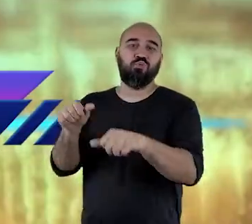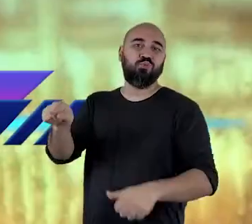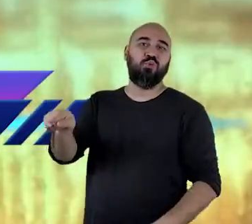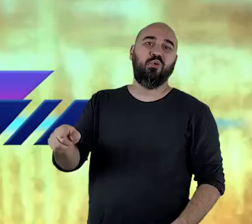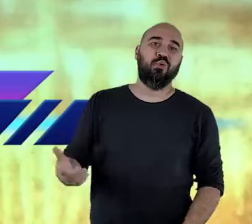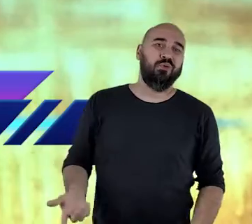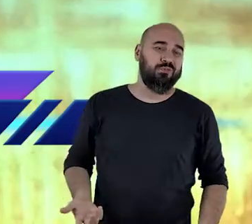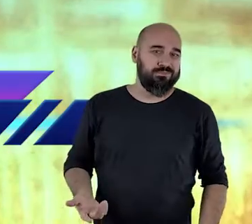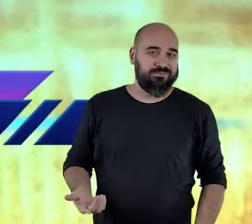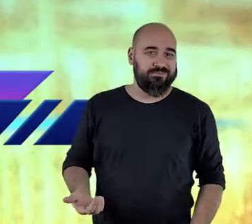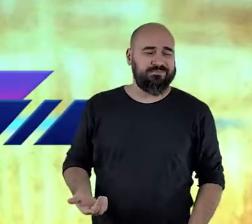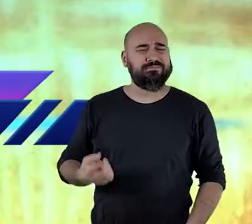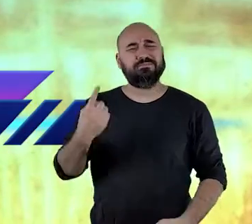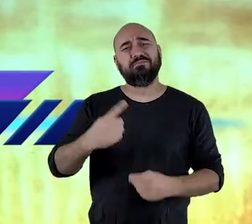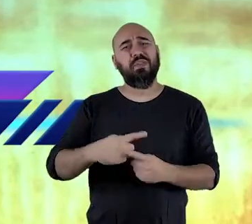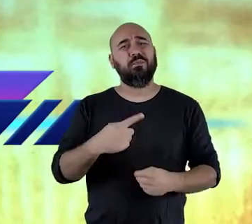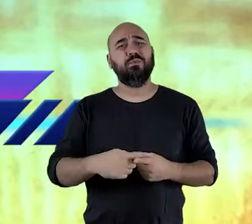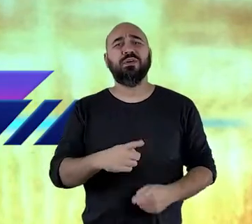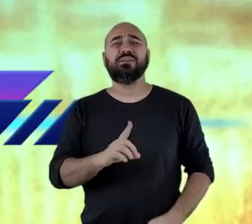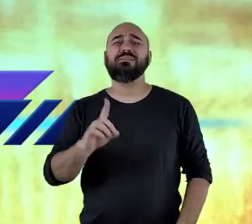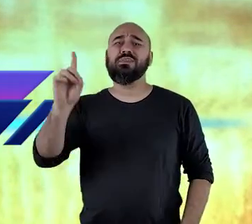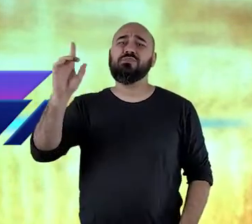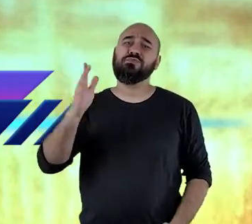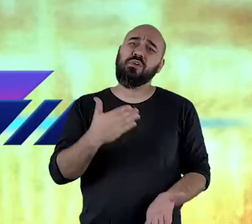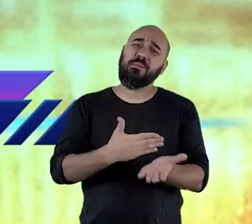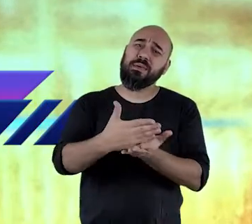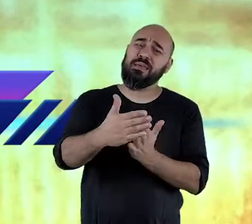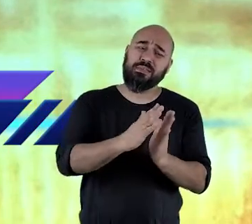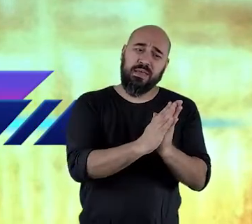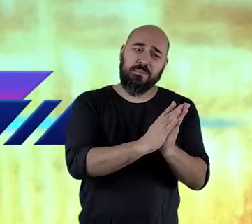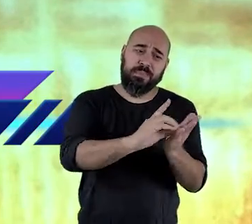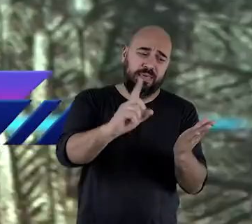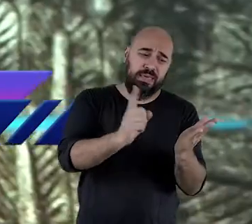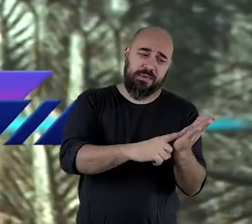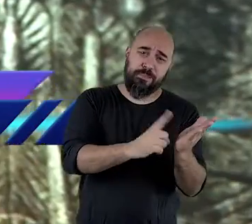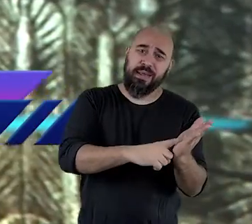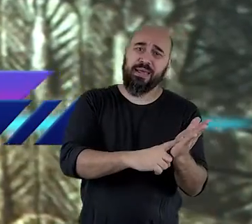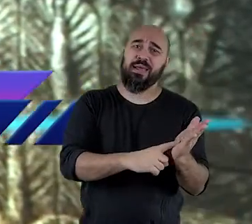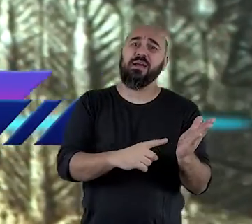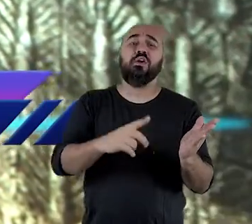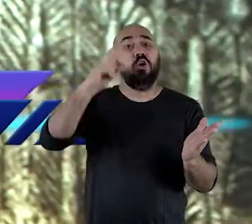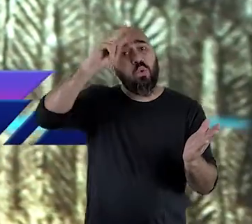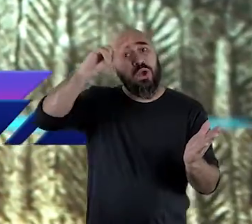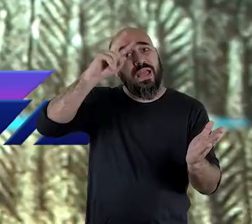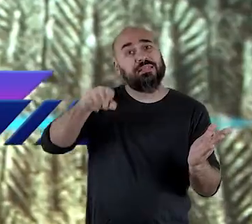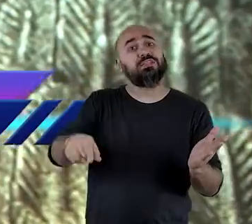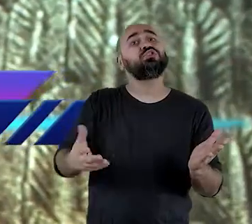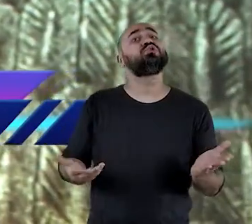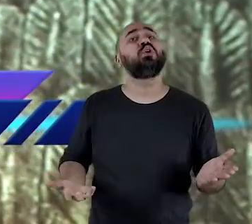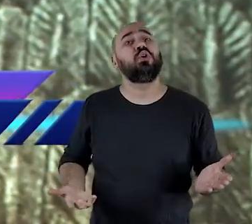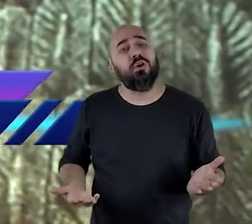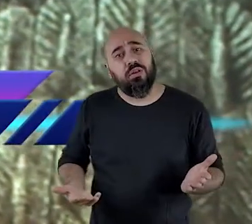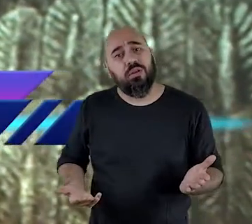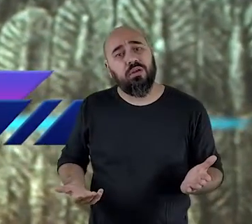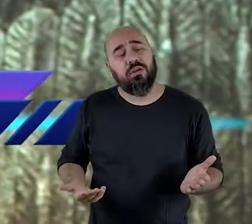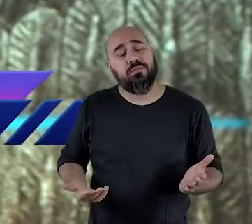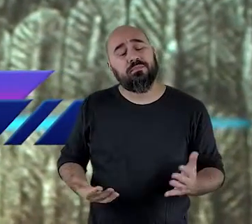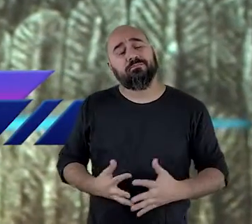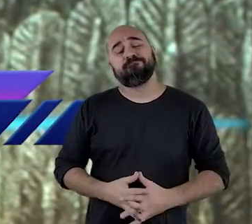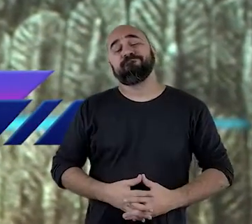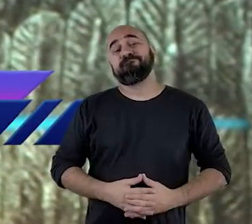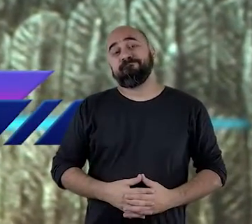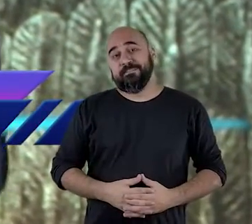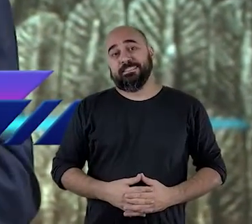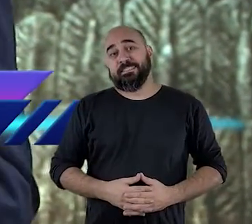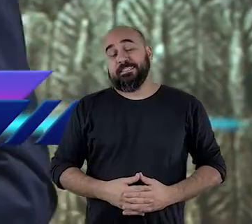um livro profético com uma história? Nós estamos sendo submetidos à